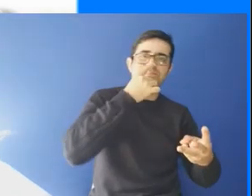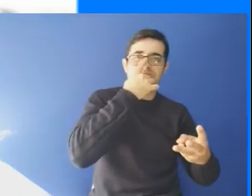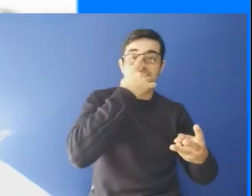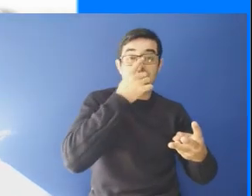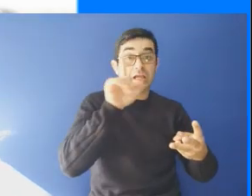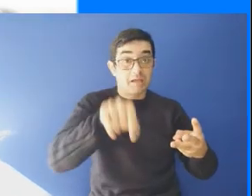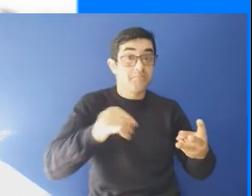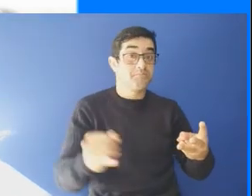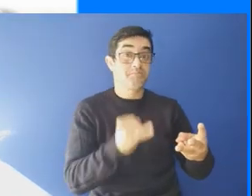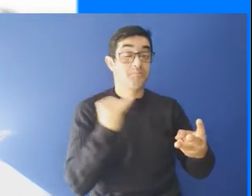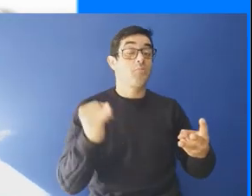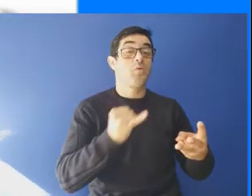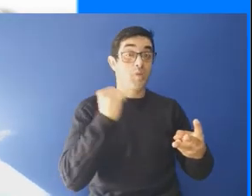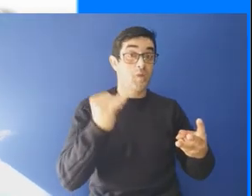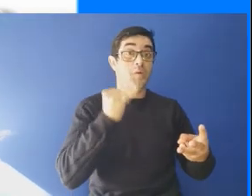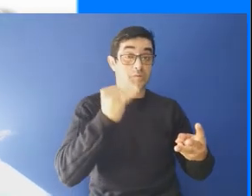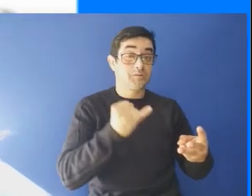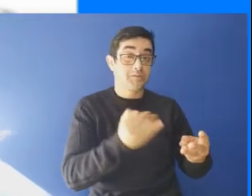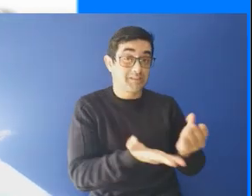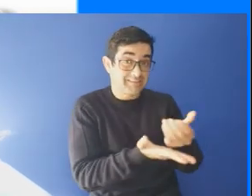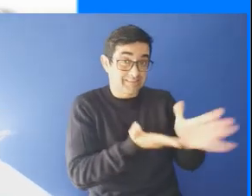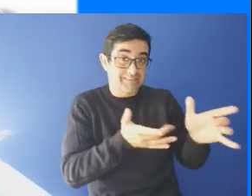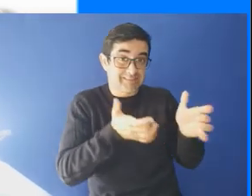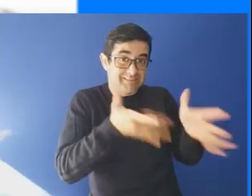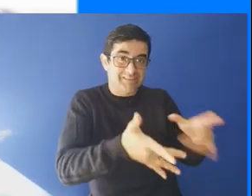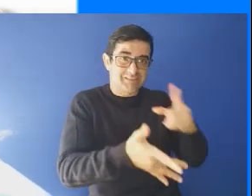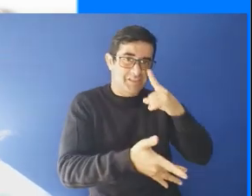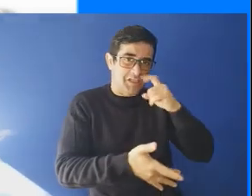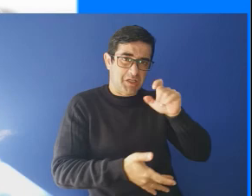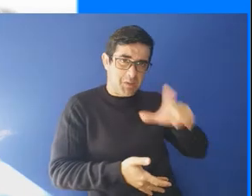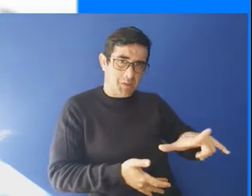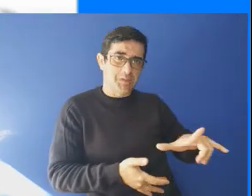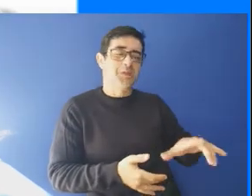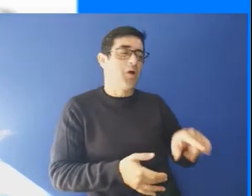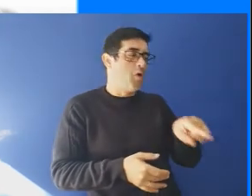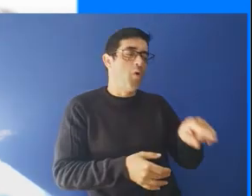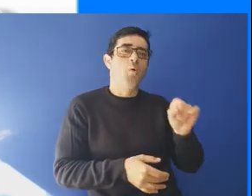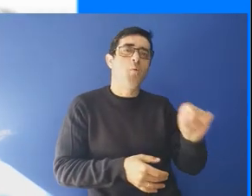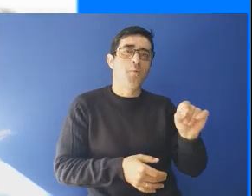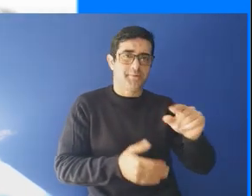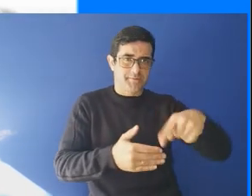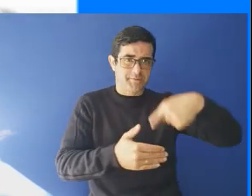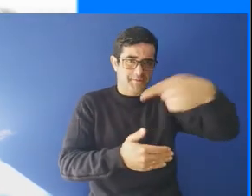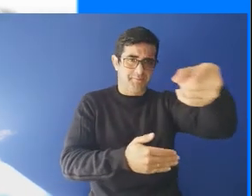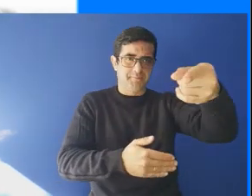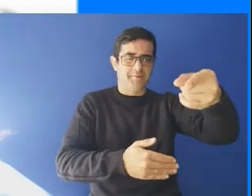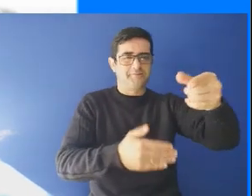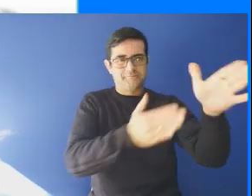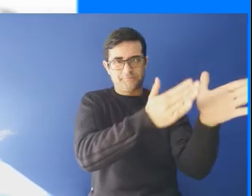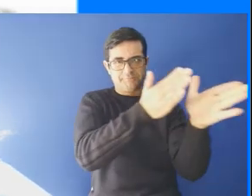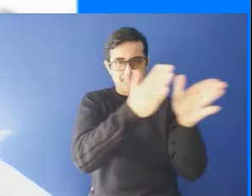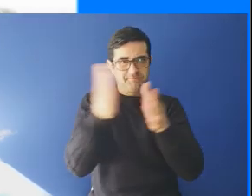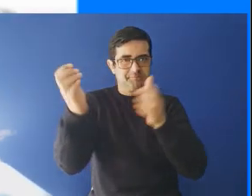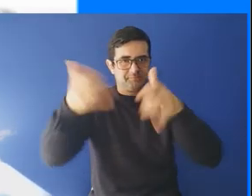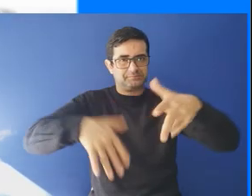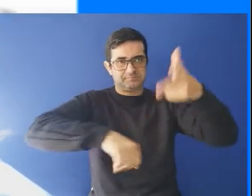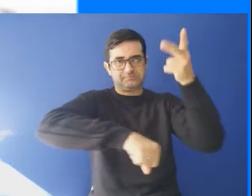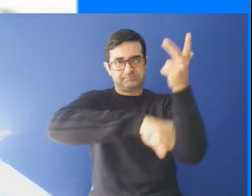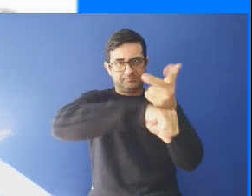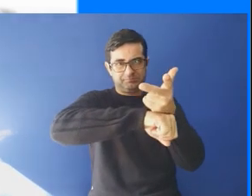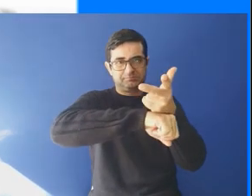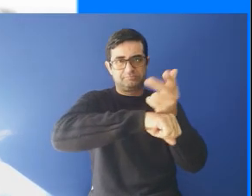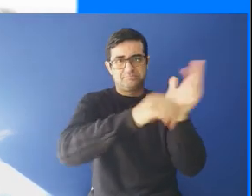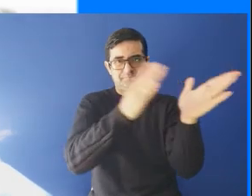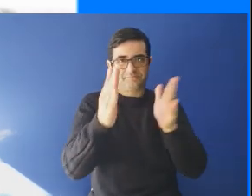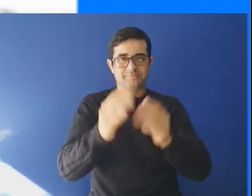gestão de resíduos sólidos seja levada a sério, e nós teremos uma videoaula para tratar exclusivamente desse tema. O